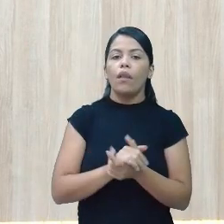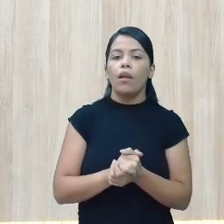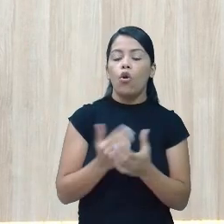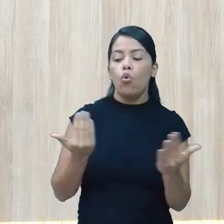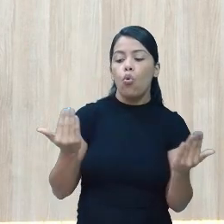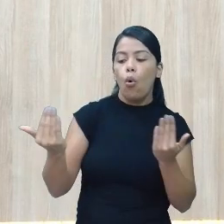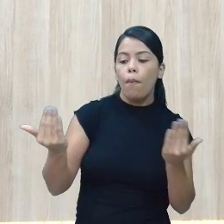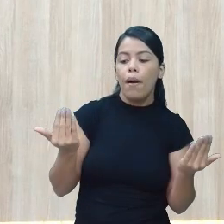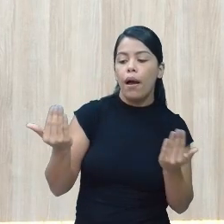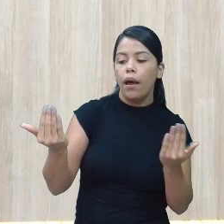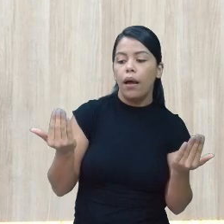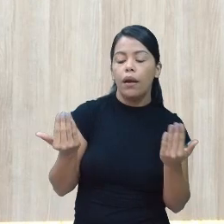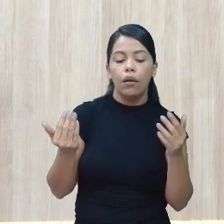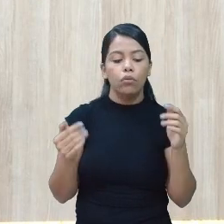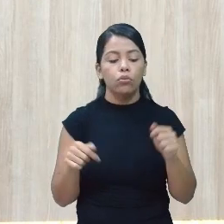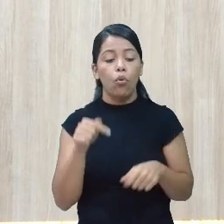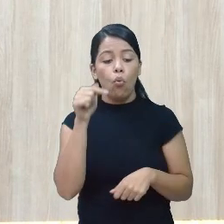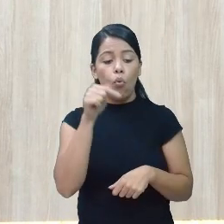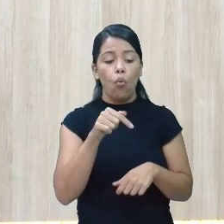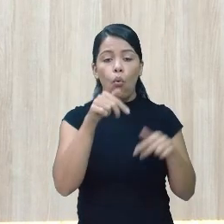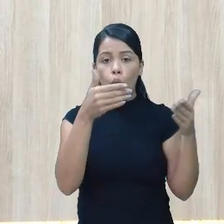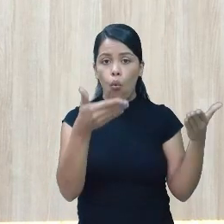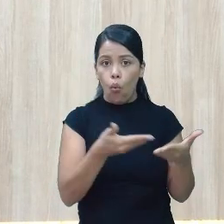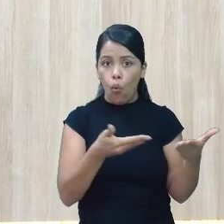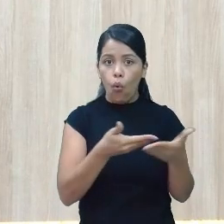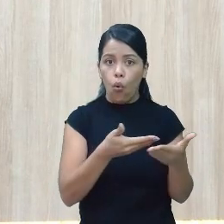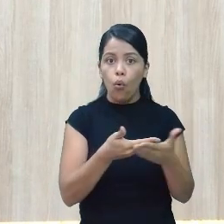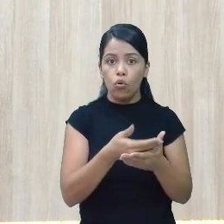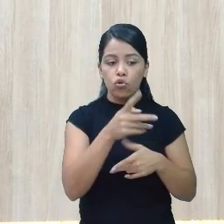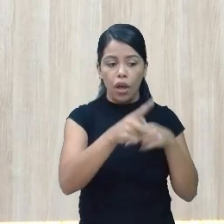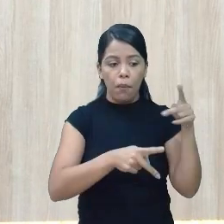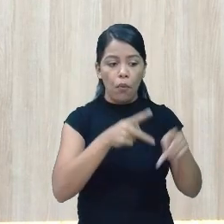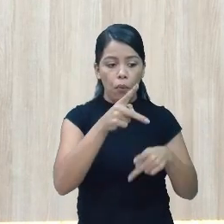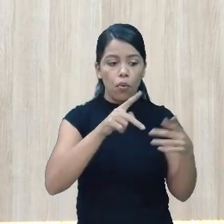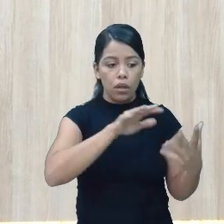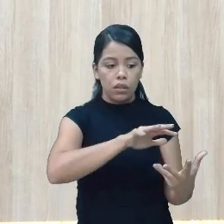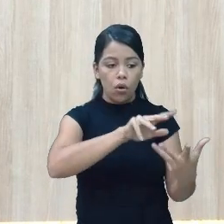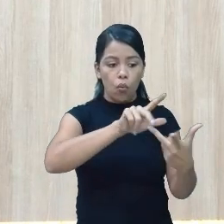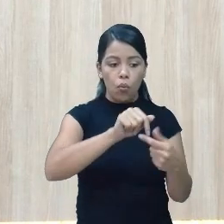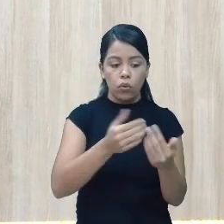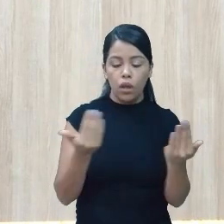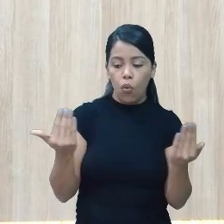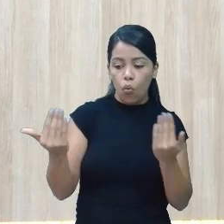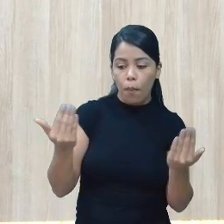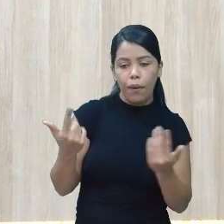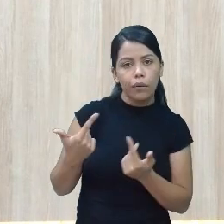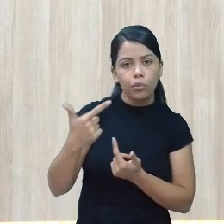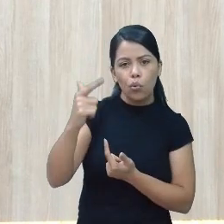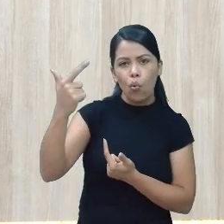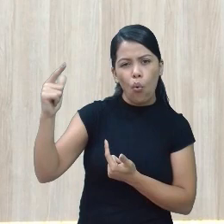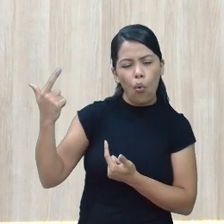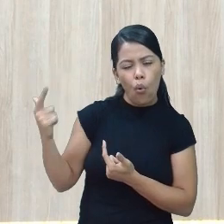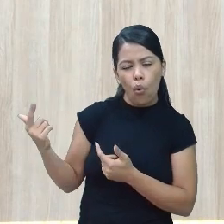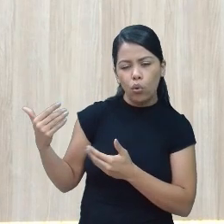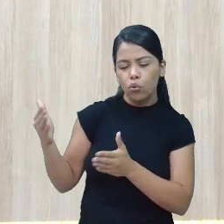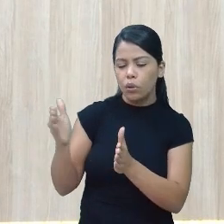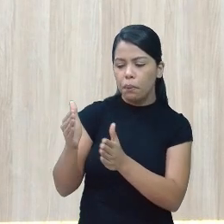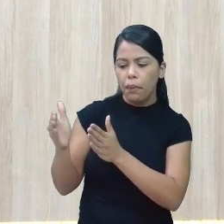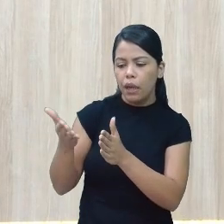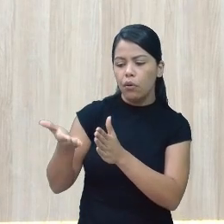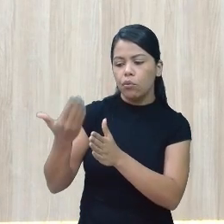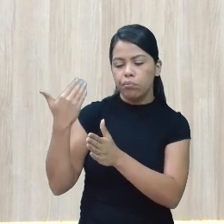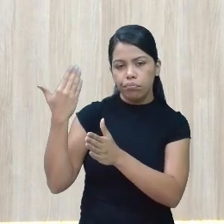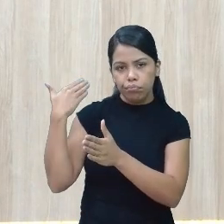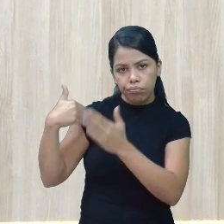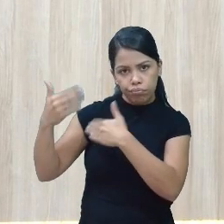com outros períodos da humanidade, é muito maior, né? A gente vê, por exemplo, nessa projeção aí, para o momento que